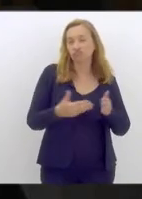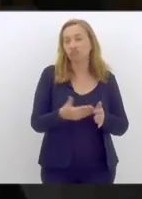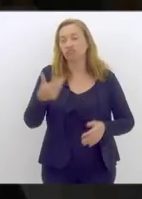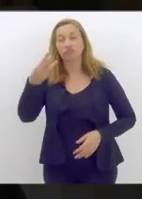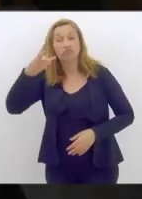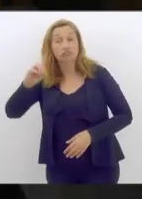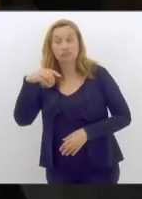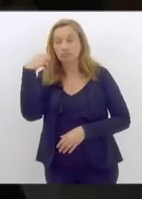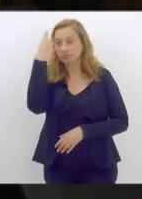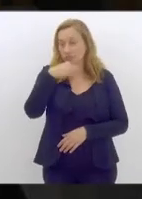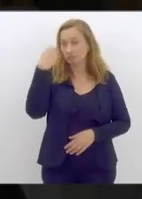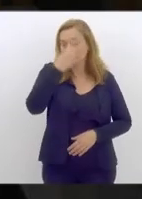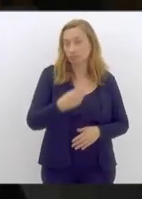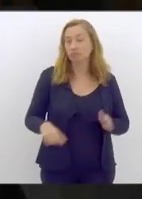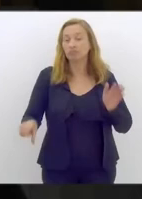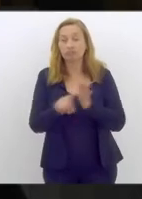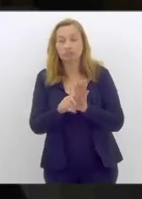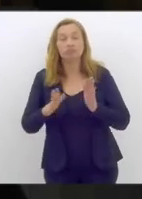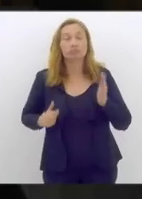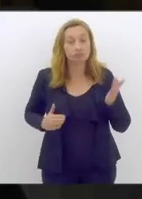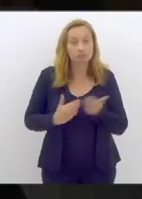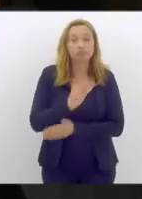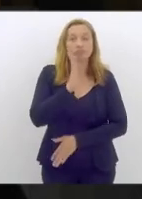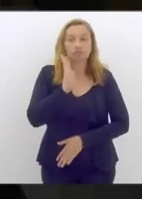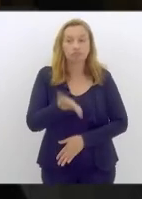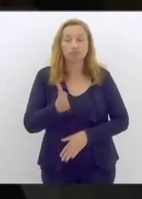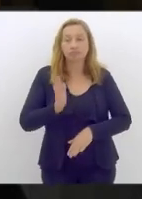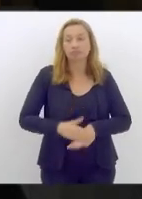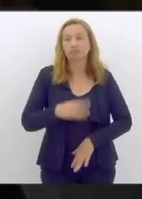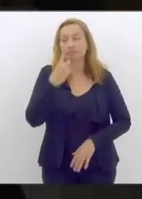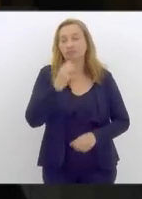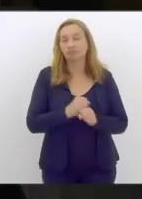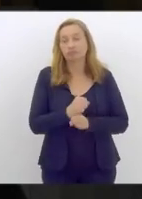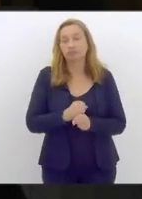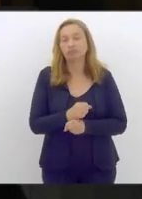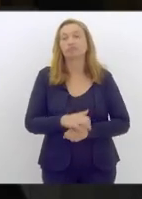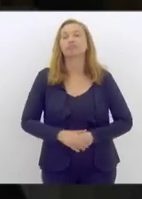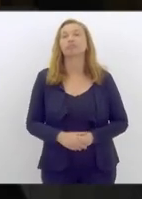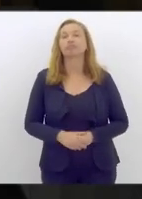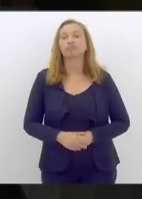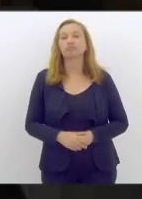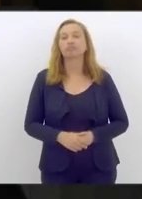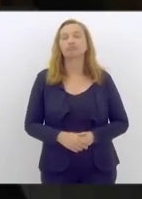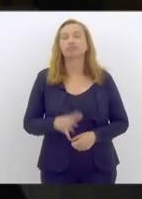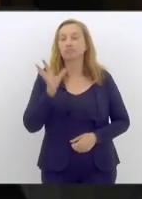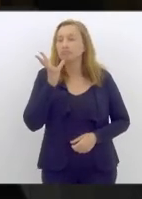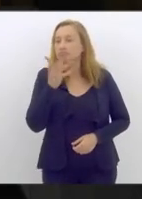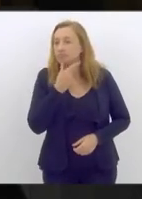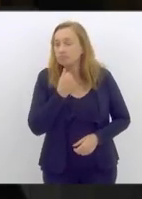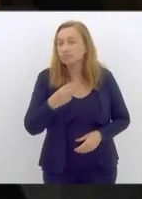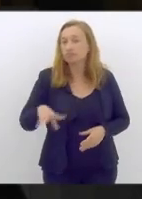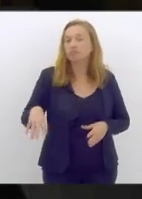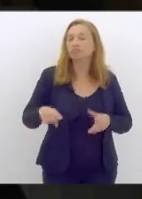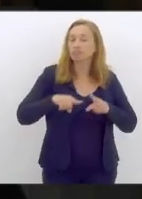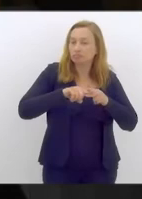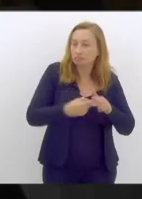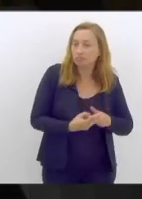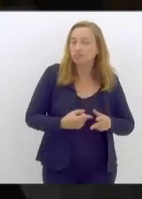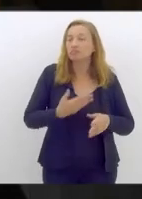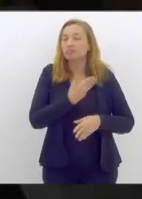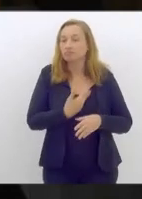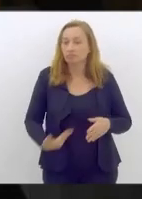que a gente conseguiu aprovar há mais de um ano que demorou para ser regulamentado o governo